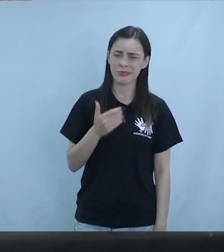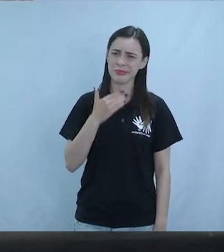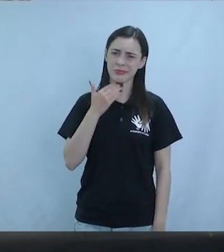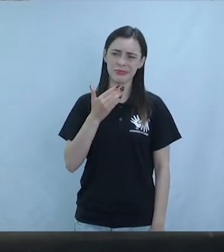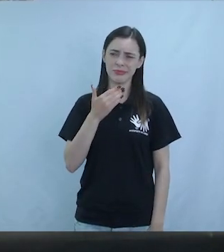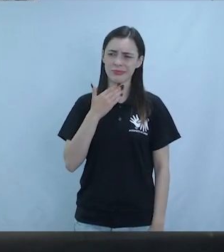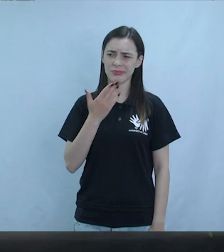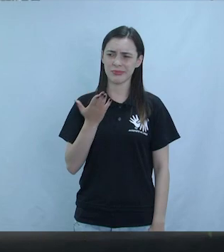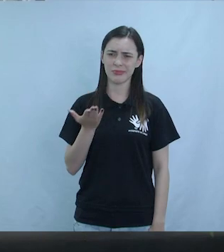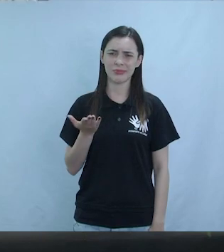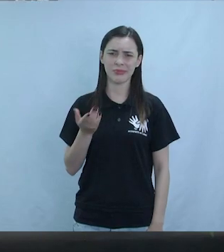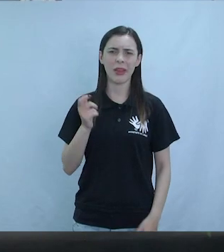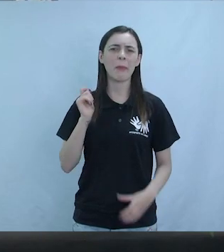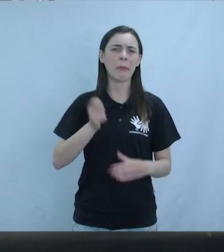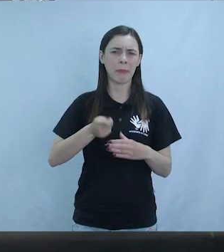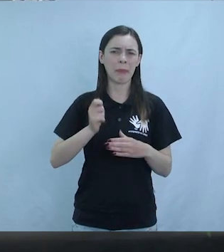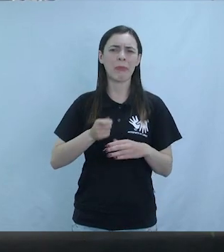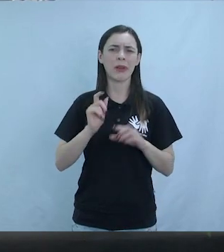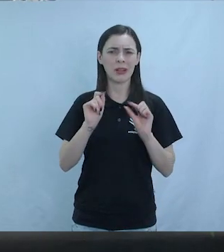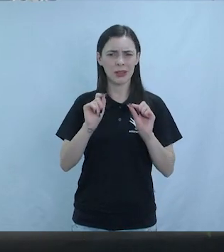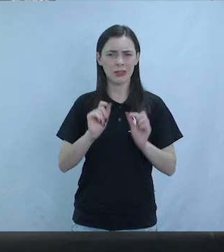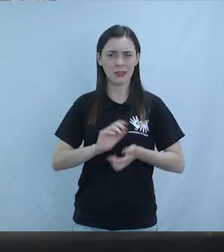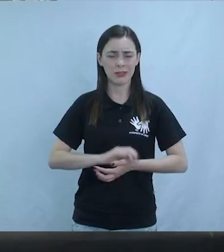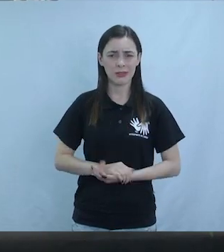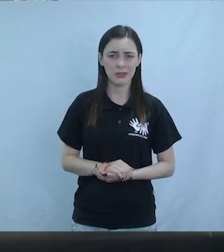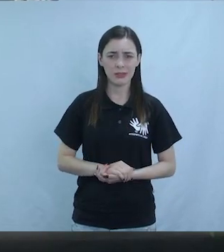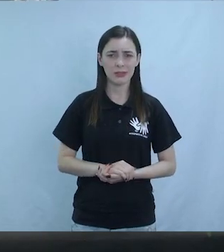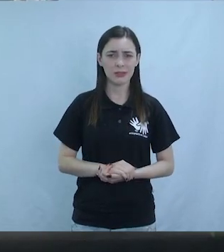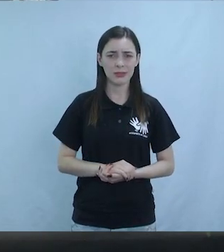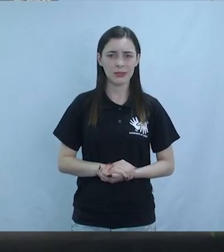maiores assim, mas o martelo é pequeno e é de martelar o quê?